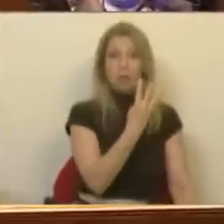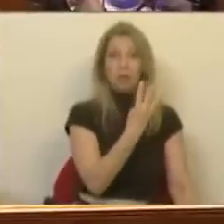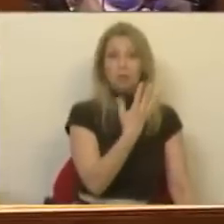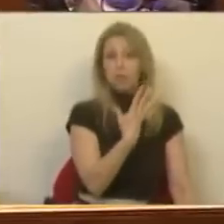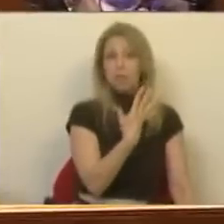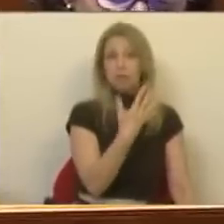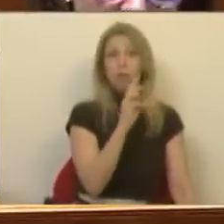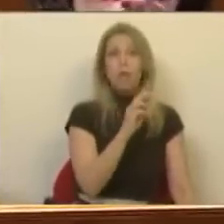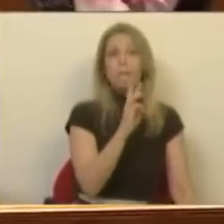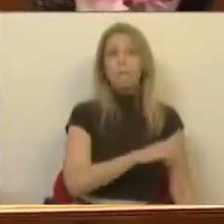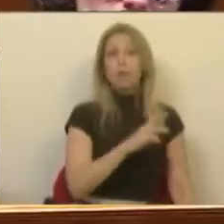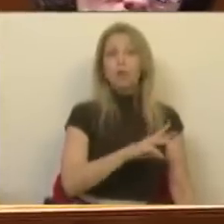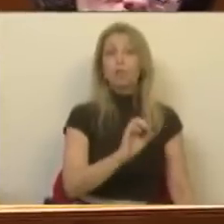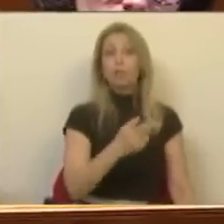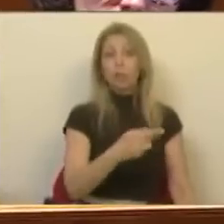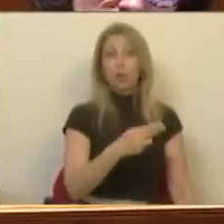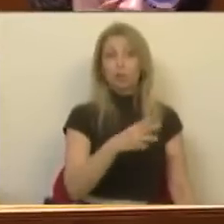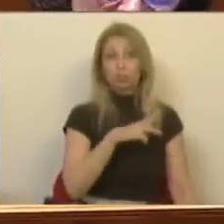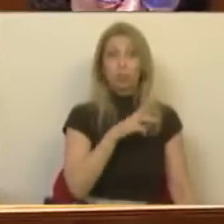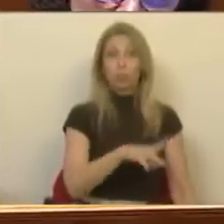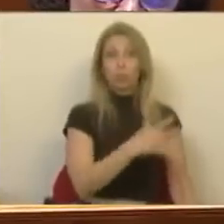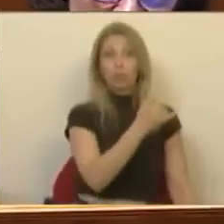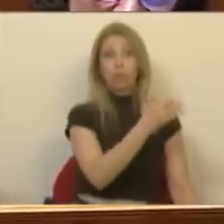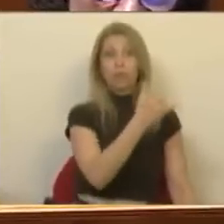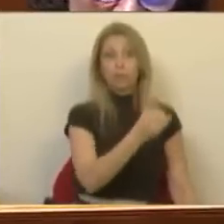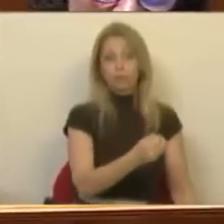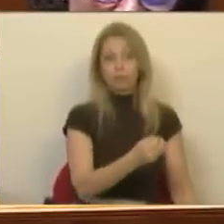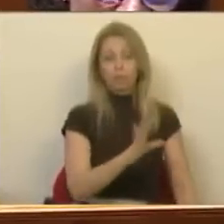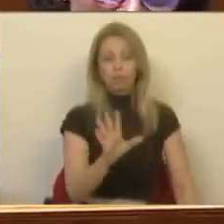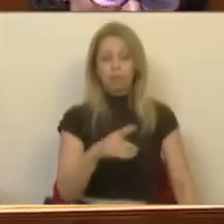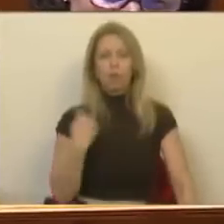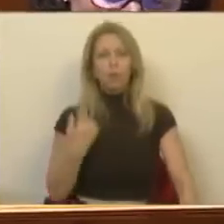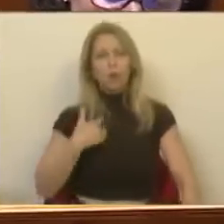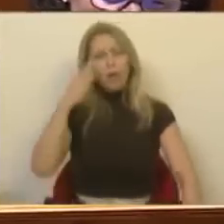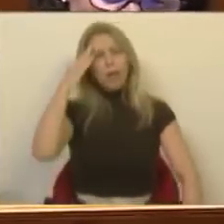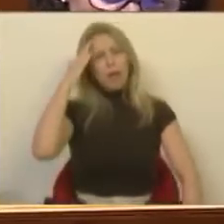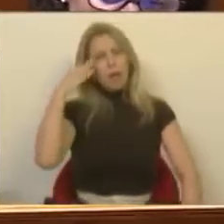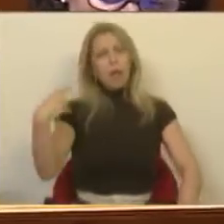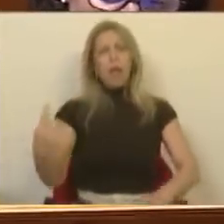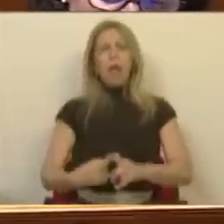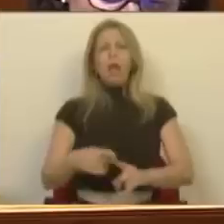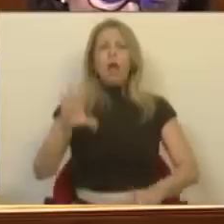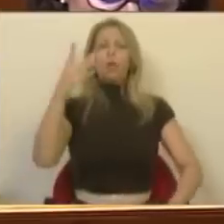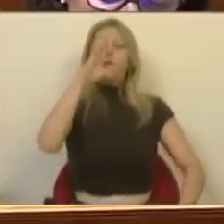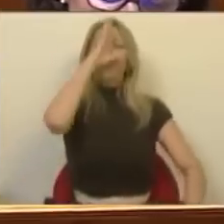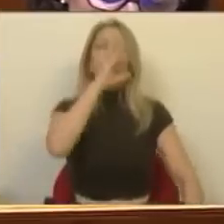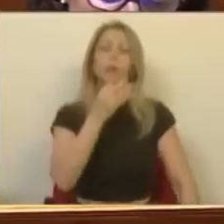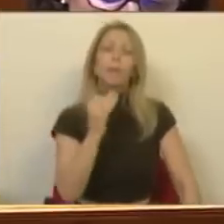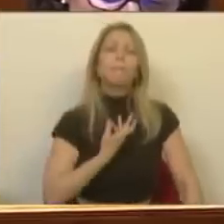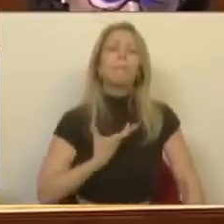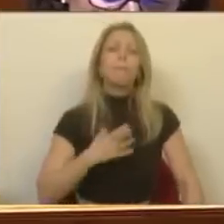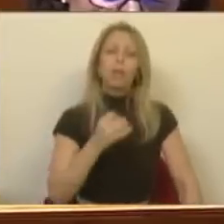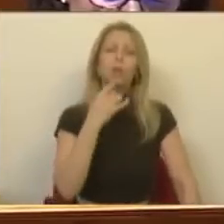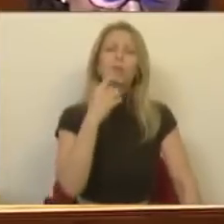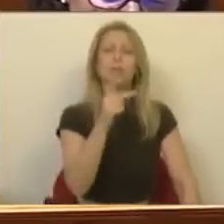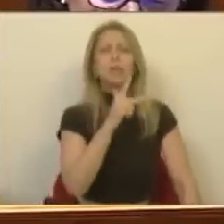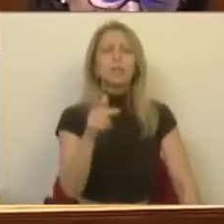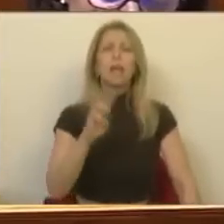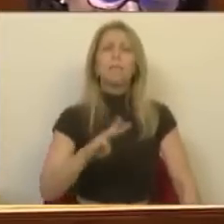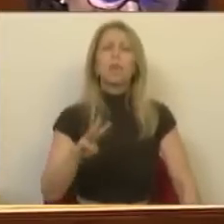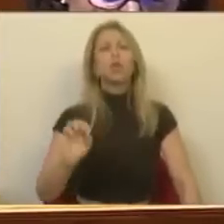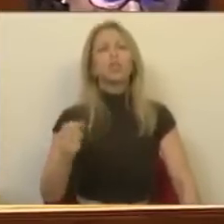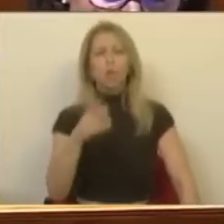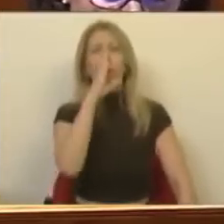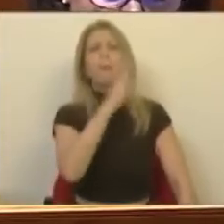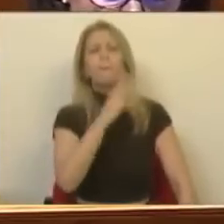do Portugal 2020 e na altura muitos achamos que era ambicioso quando o ministro Pedro Marques vamos exe Dias 100 milhões